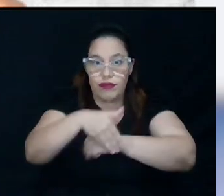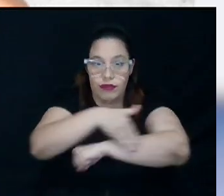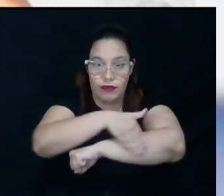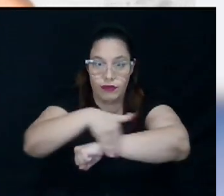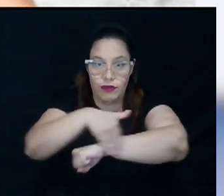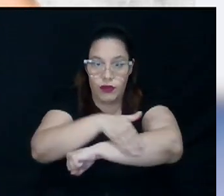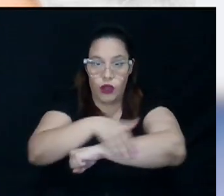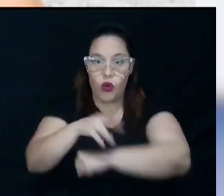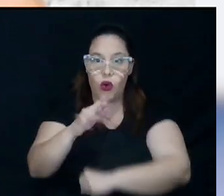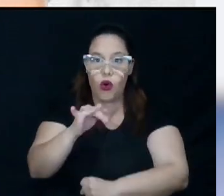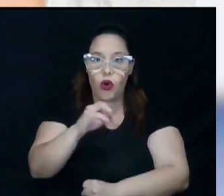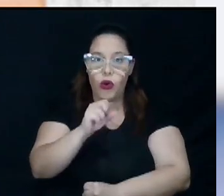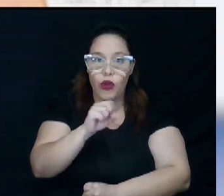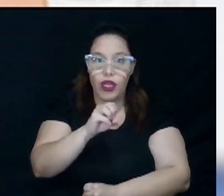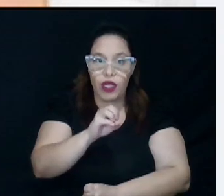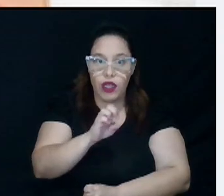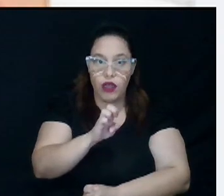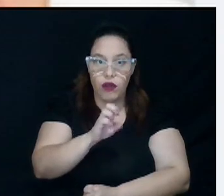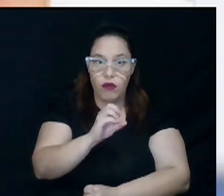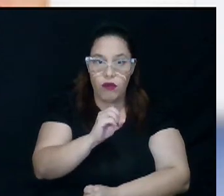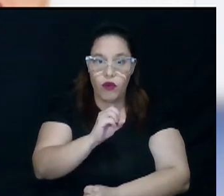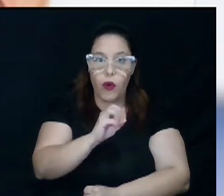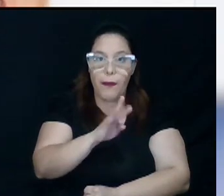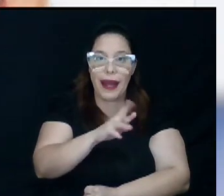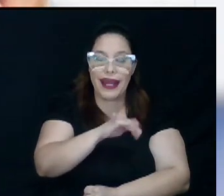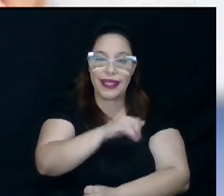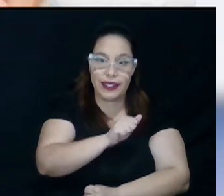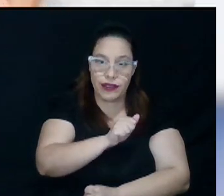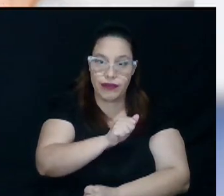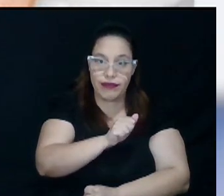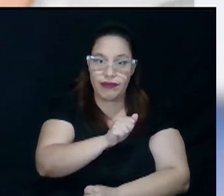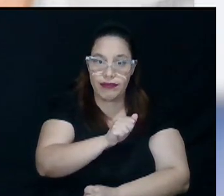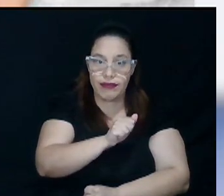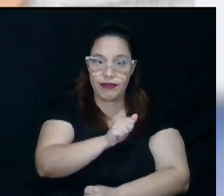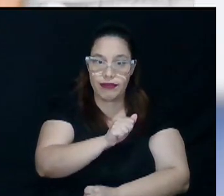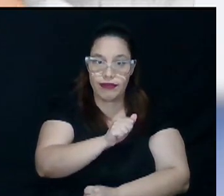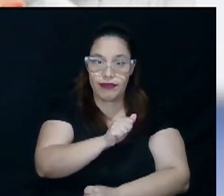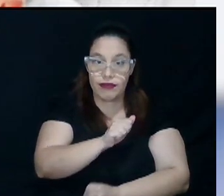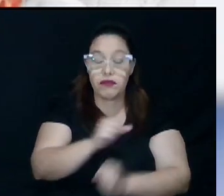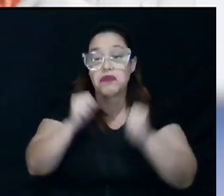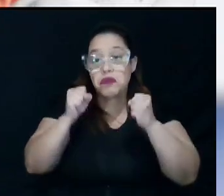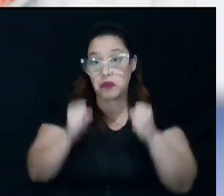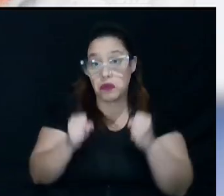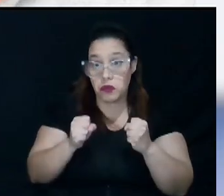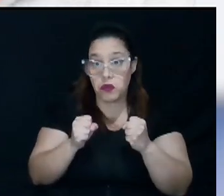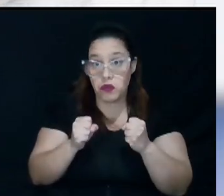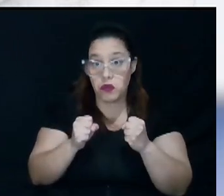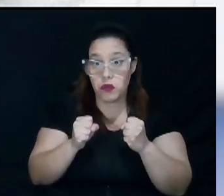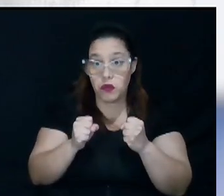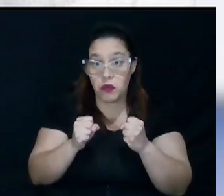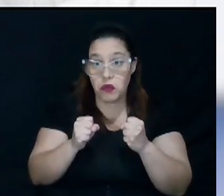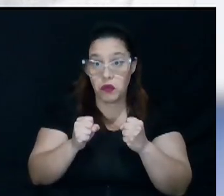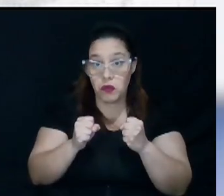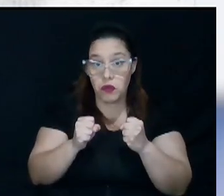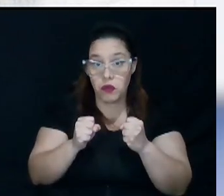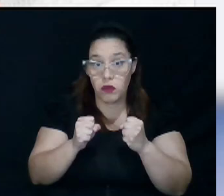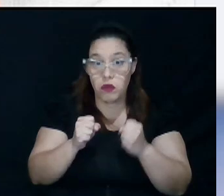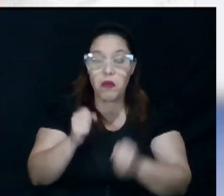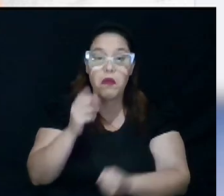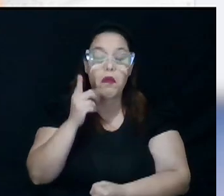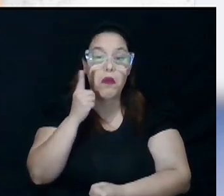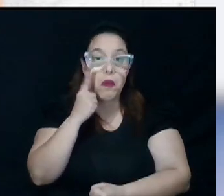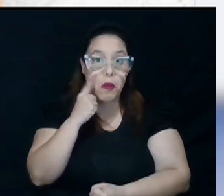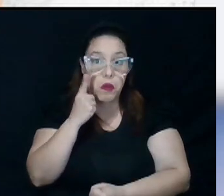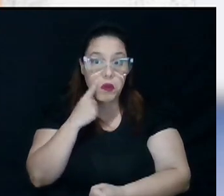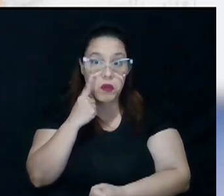número 165, no centro. E ainda você pode conferir todas as campanhas feitas pelo hospital,